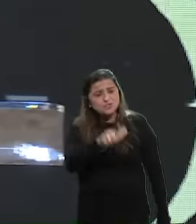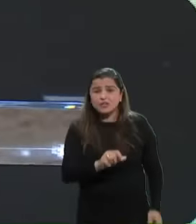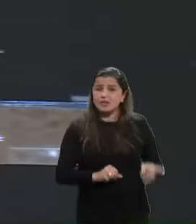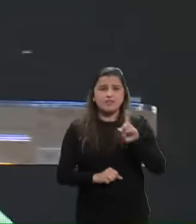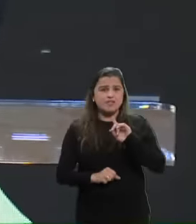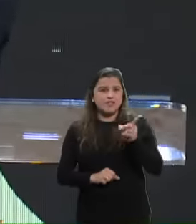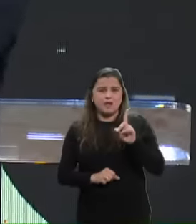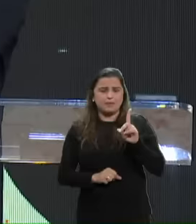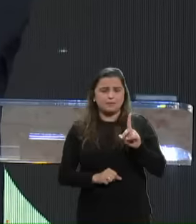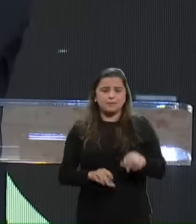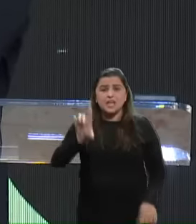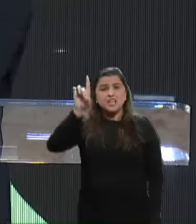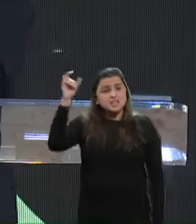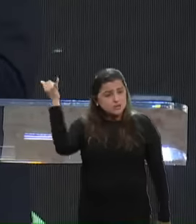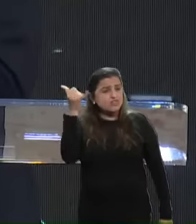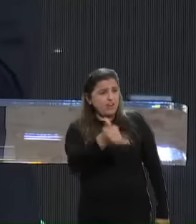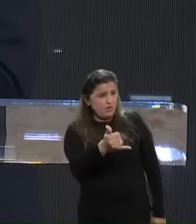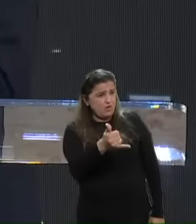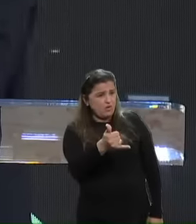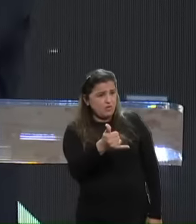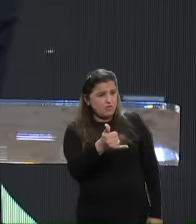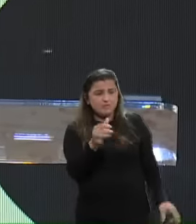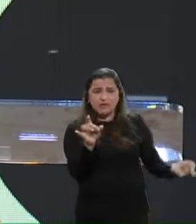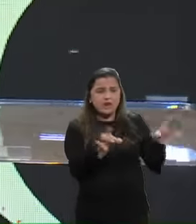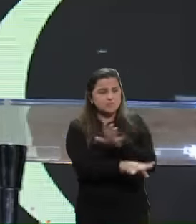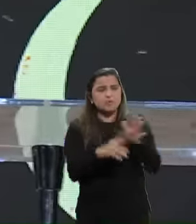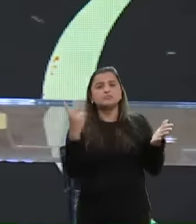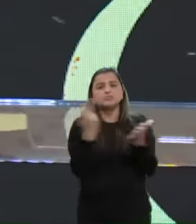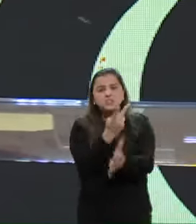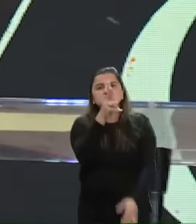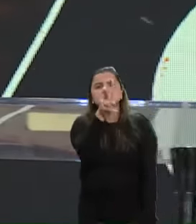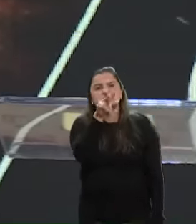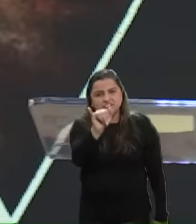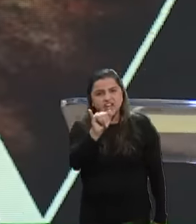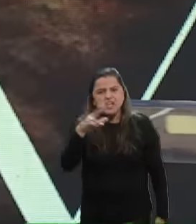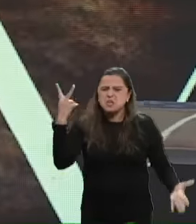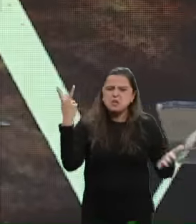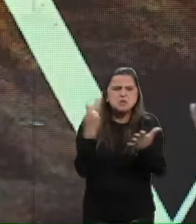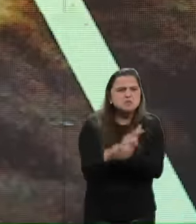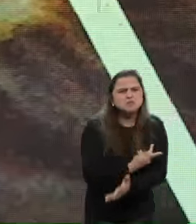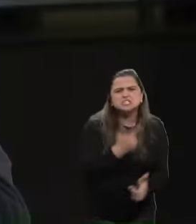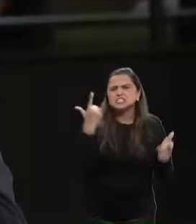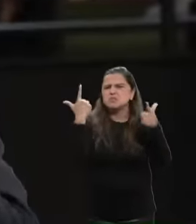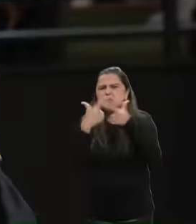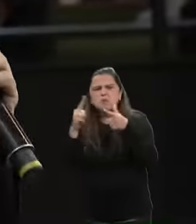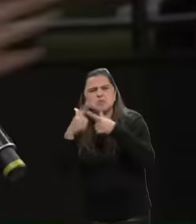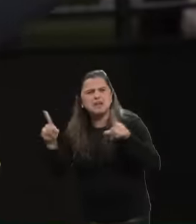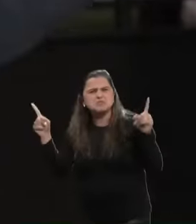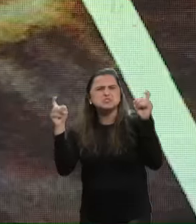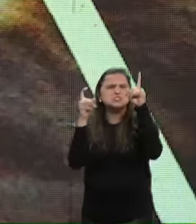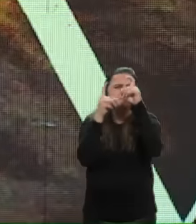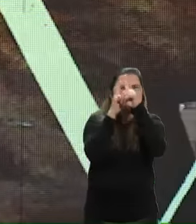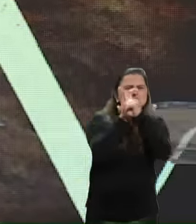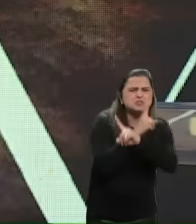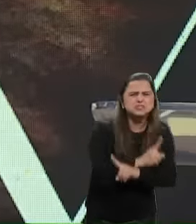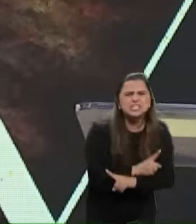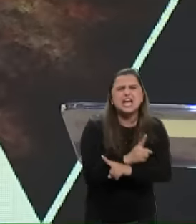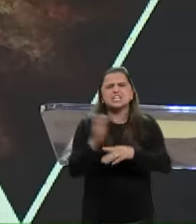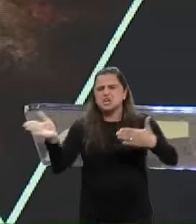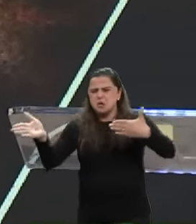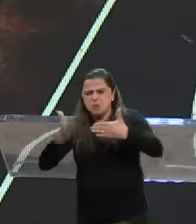Se Ele falou, Ele fará. Pode ter tempestade, pode ter crise, pode estar toda a porta